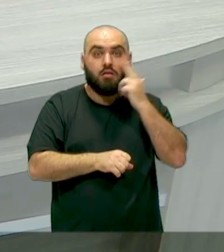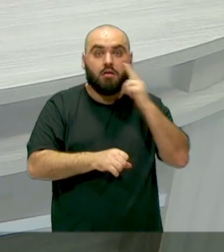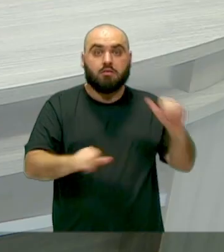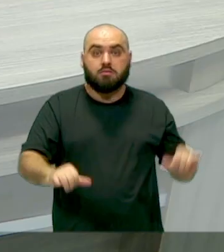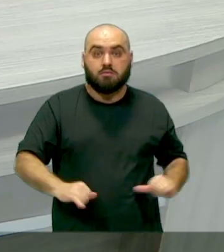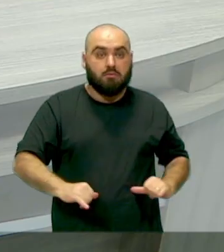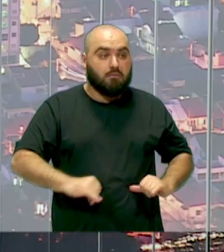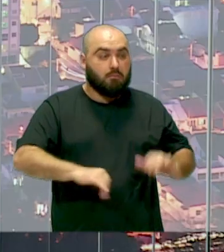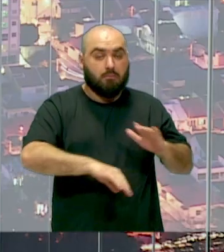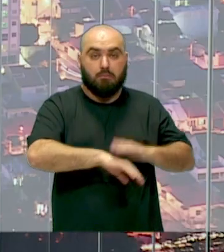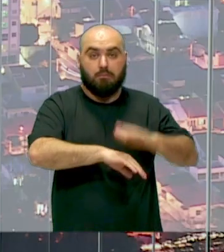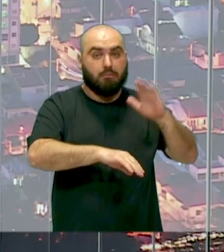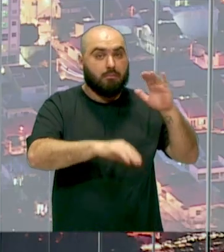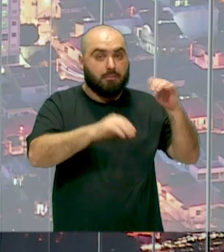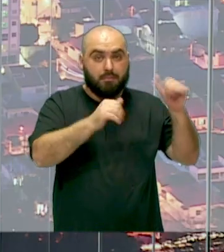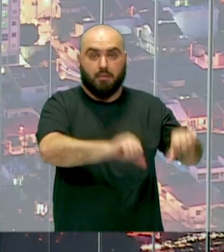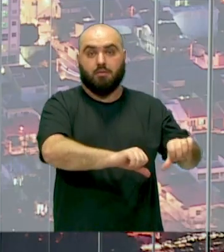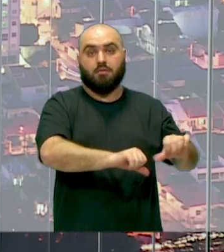Ficou,